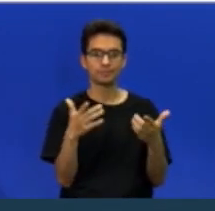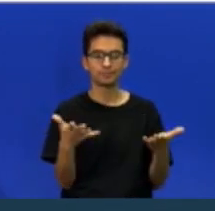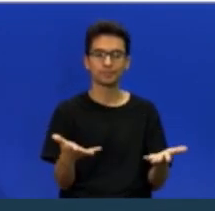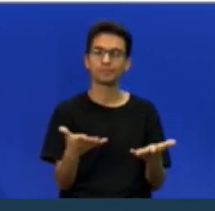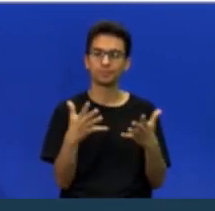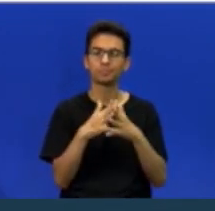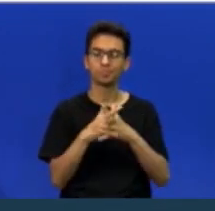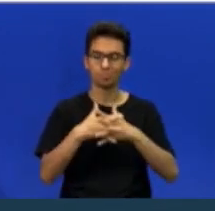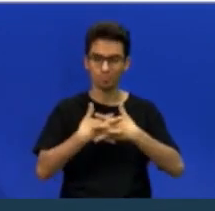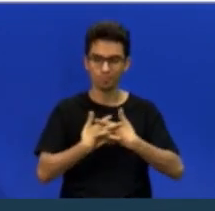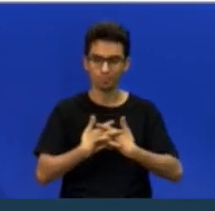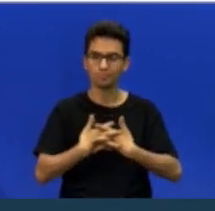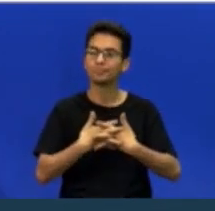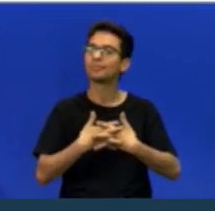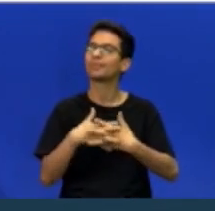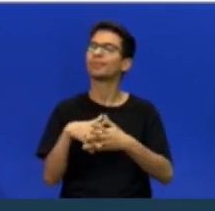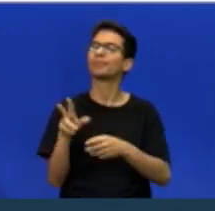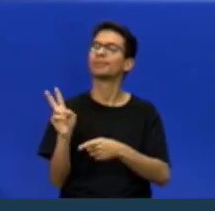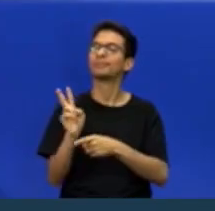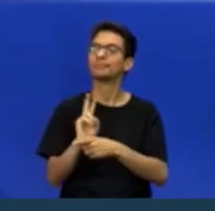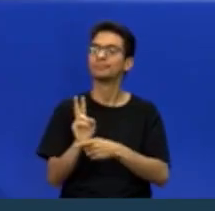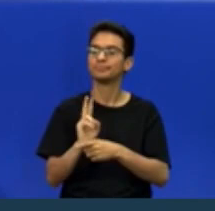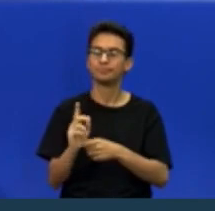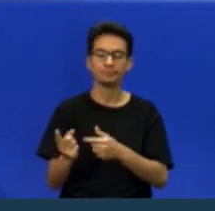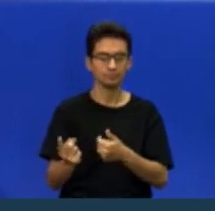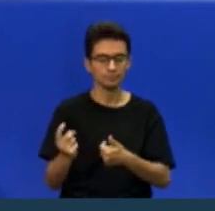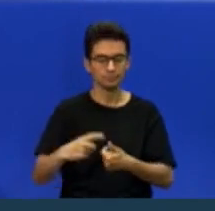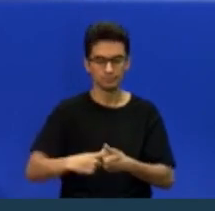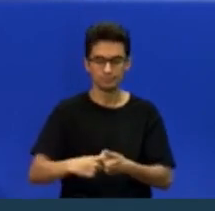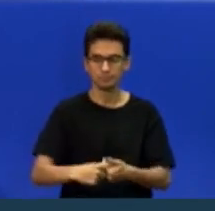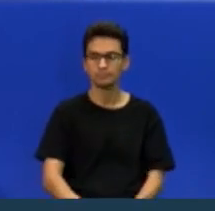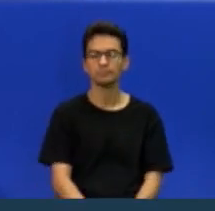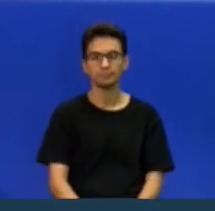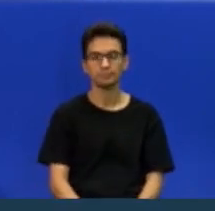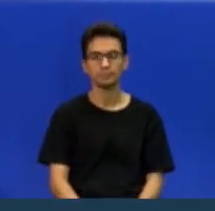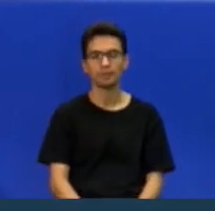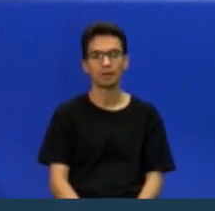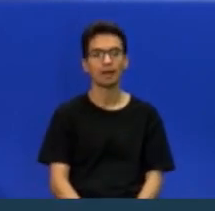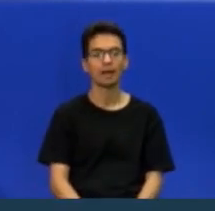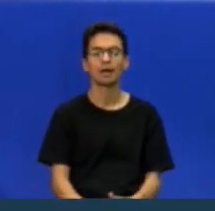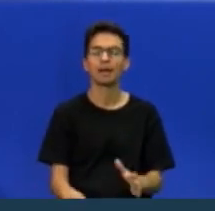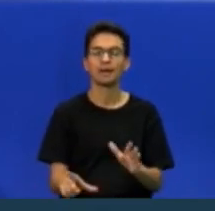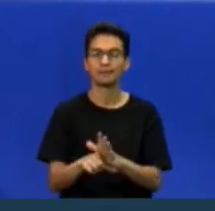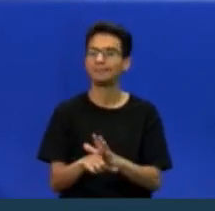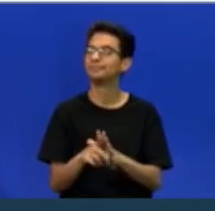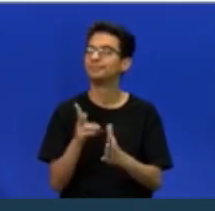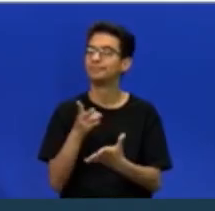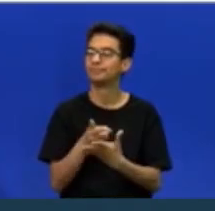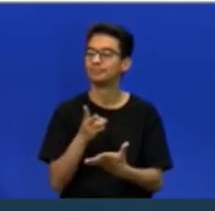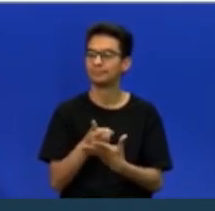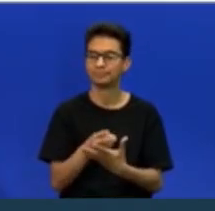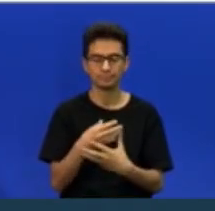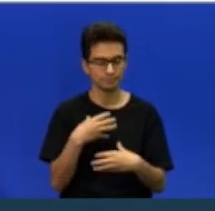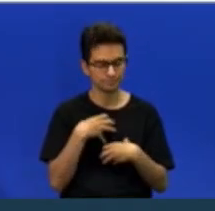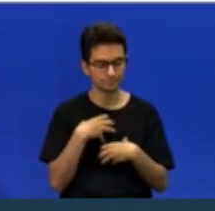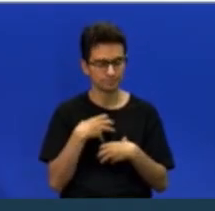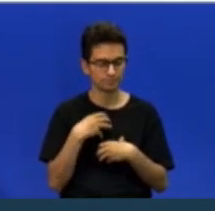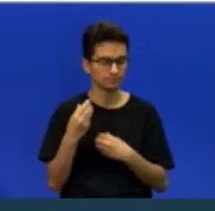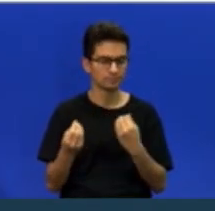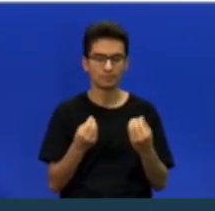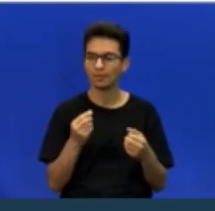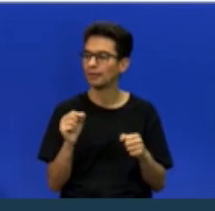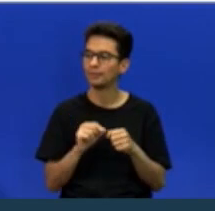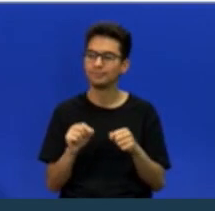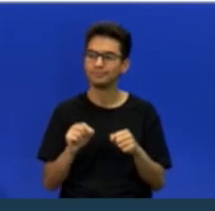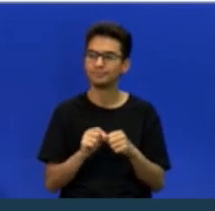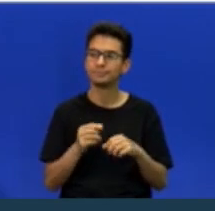promoção, proteção e recuperação. Na mesma lei, o SUS é definido da seguinte forma: as